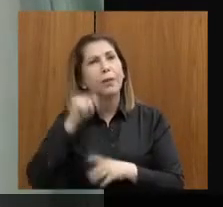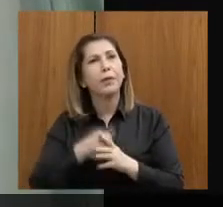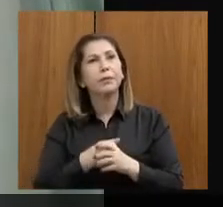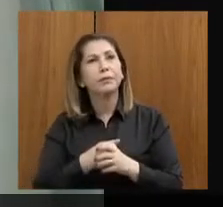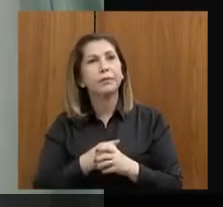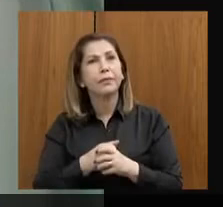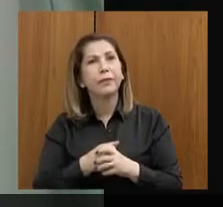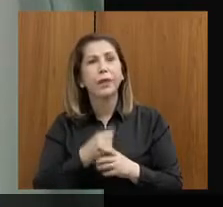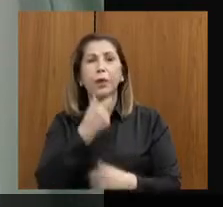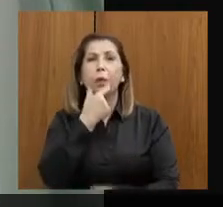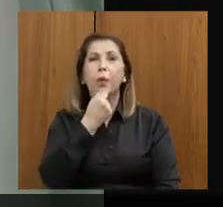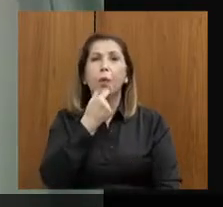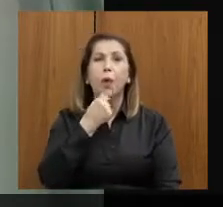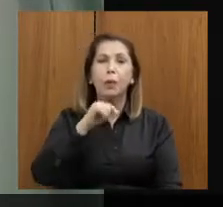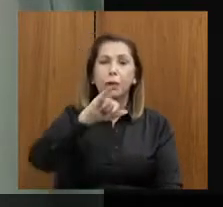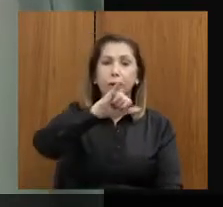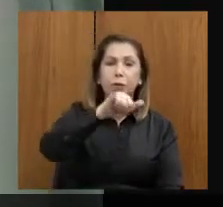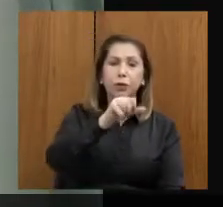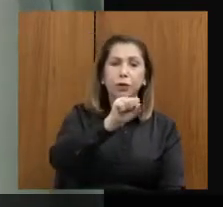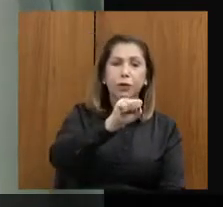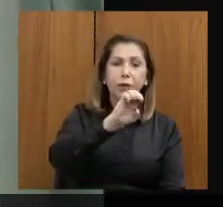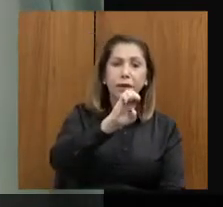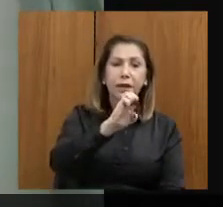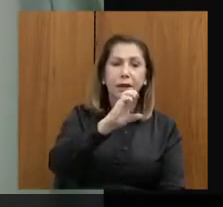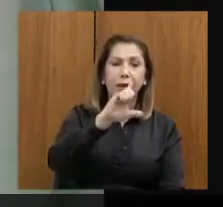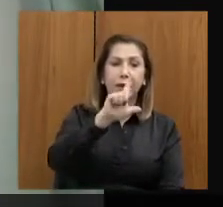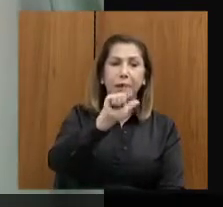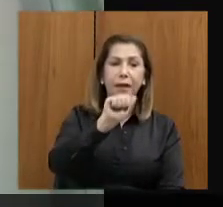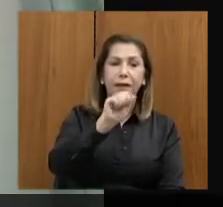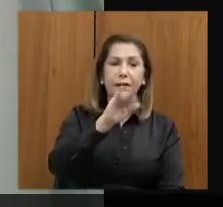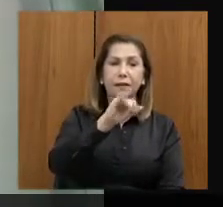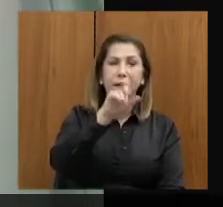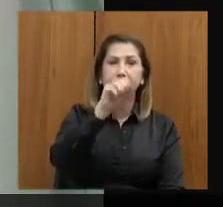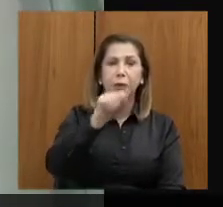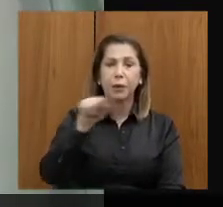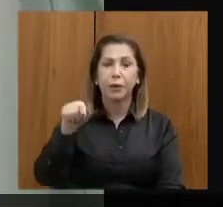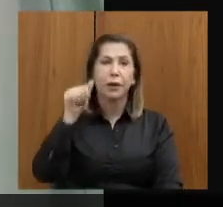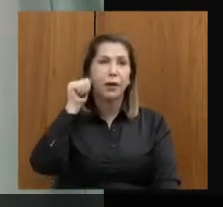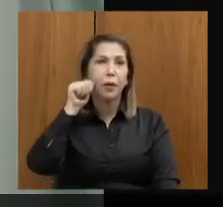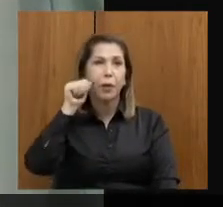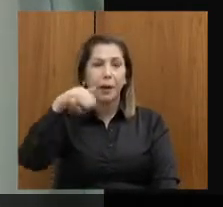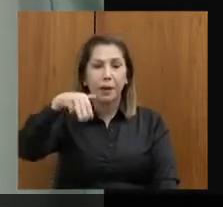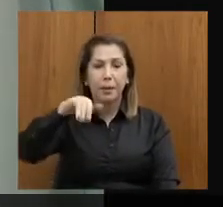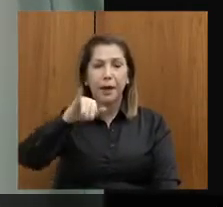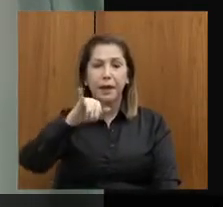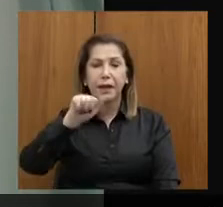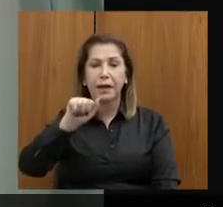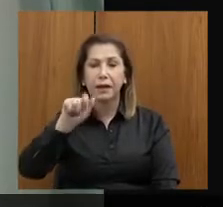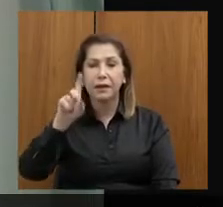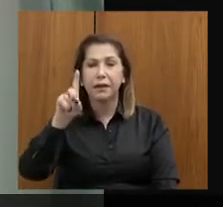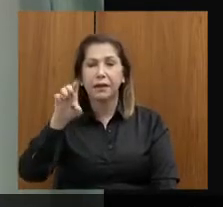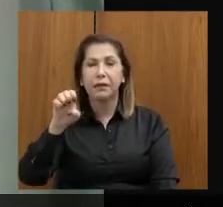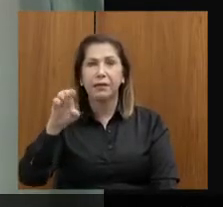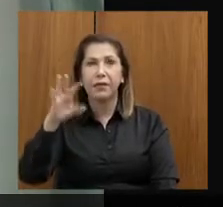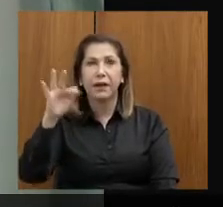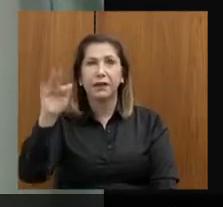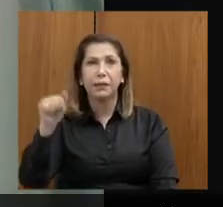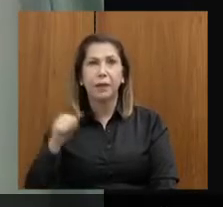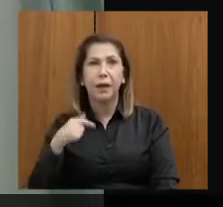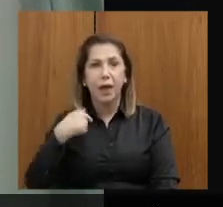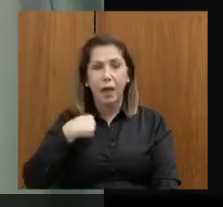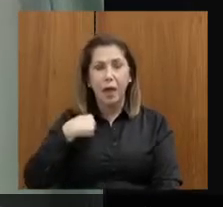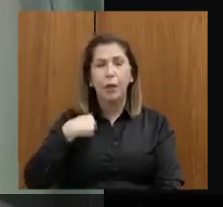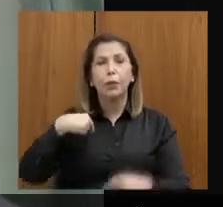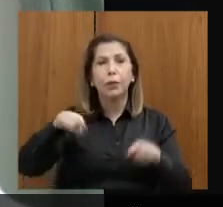tava lá São José graziano e dona Fátima do assentamento do INCRA no assentamento gente chama de dele lá de Buritizeiro também seu